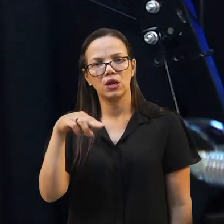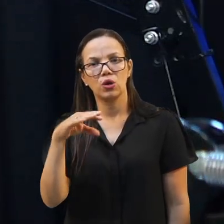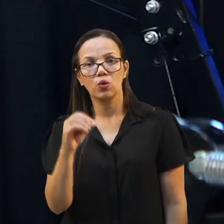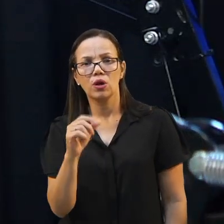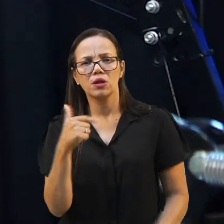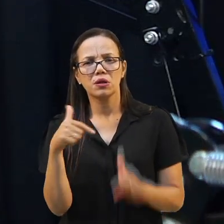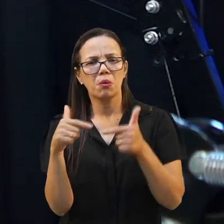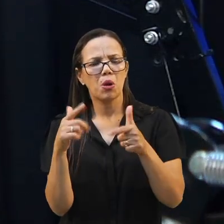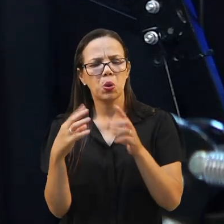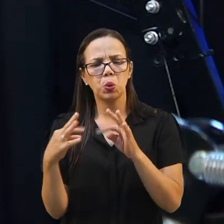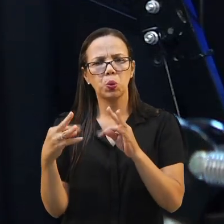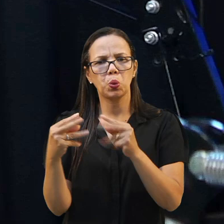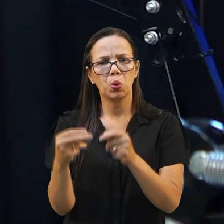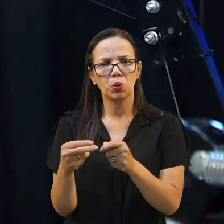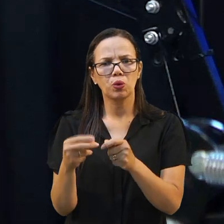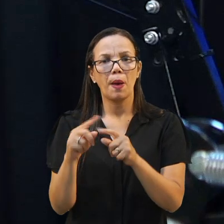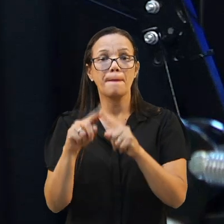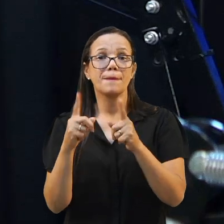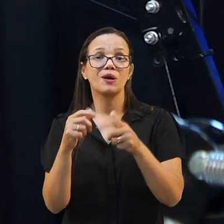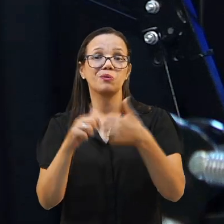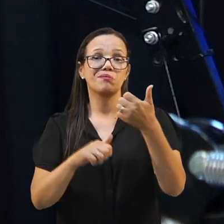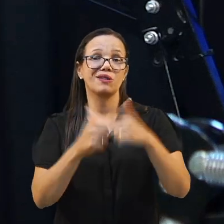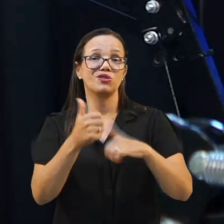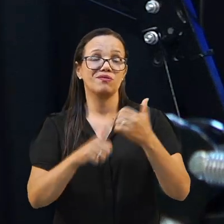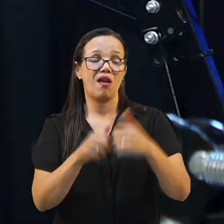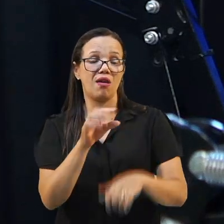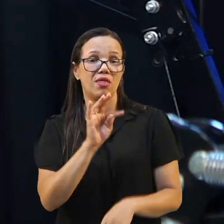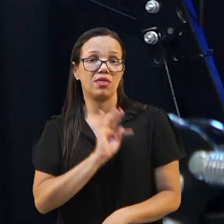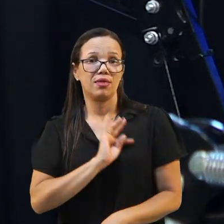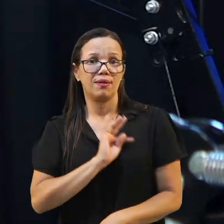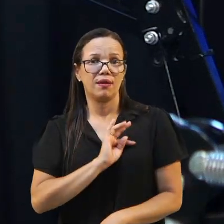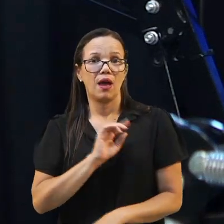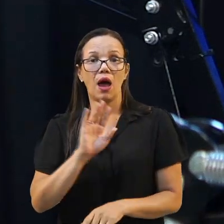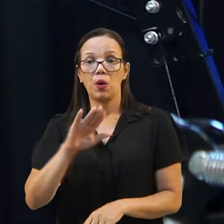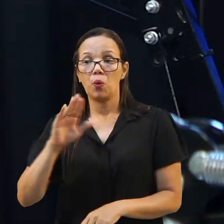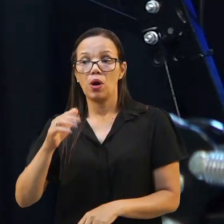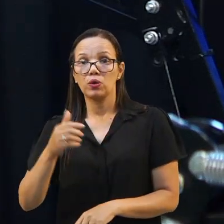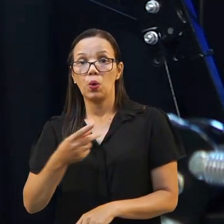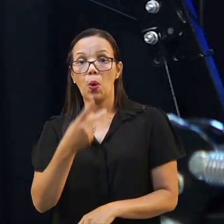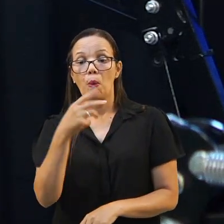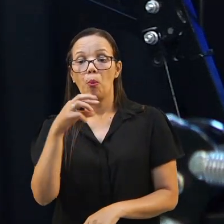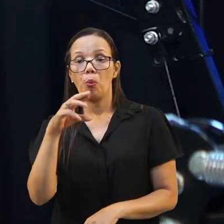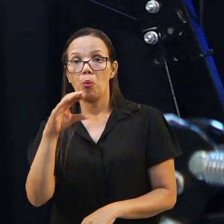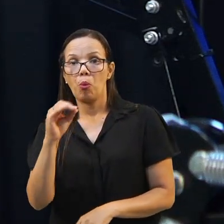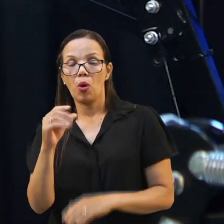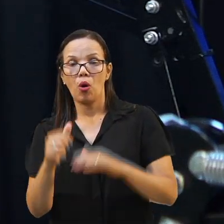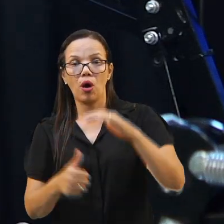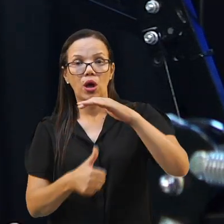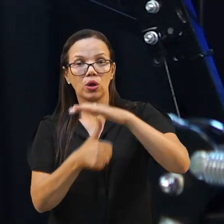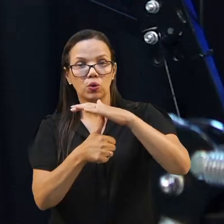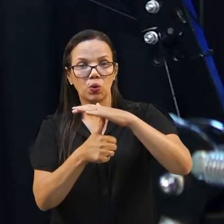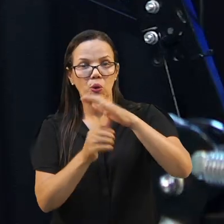numa atividade técnica, né? Quando eu fui pró-reitor de planejamento,